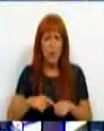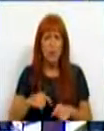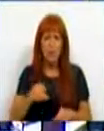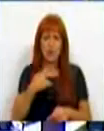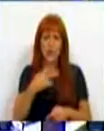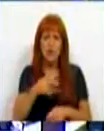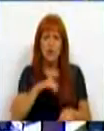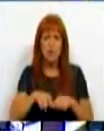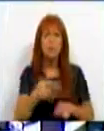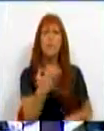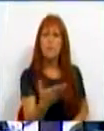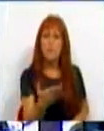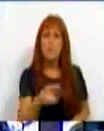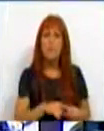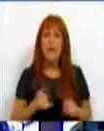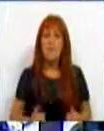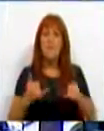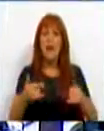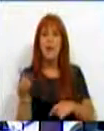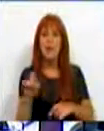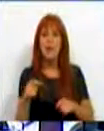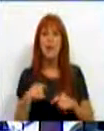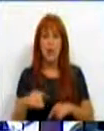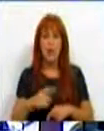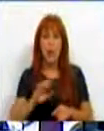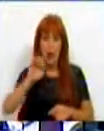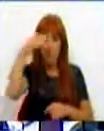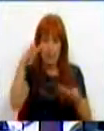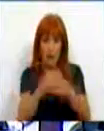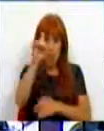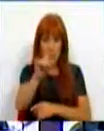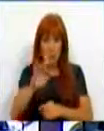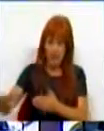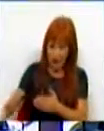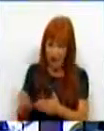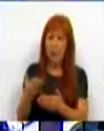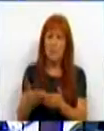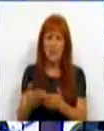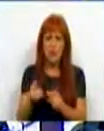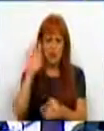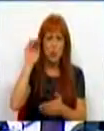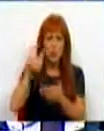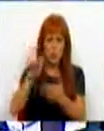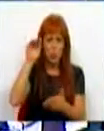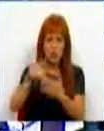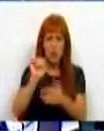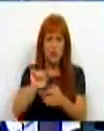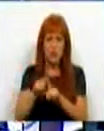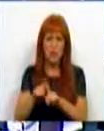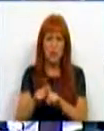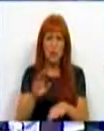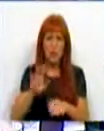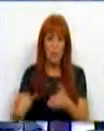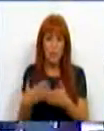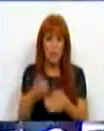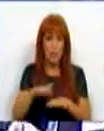dizer aos seus, anuncio aos seus deputados, que no próximo mês irei à primeira comissão apresentar os resultados e a